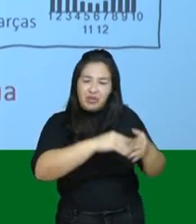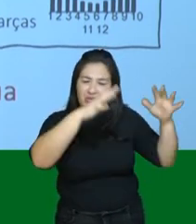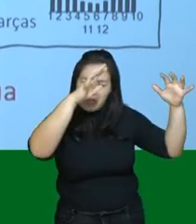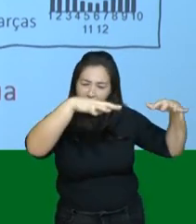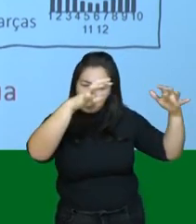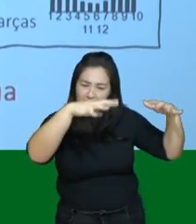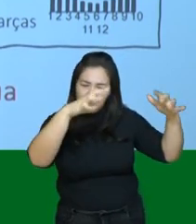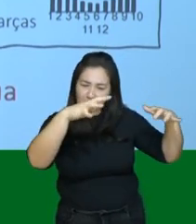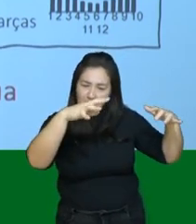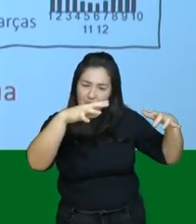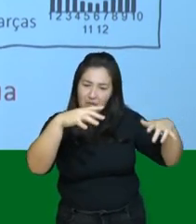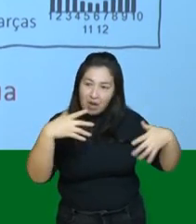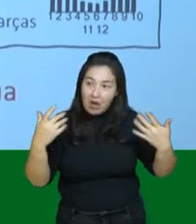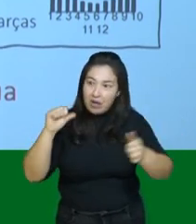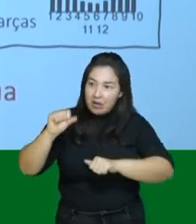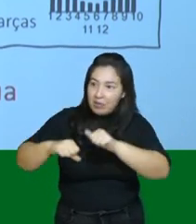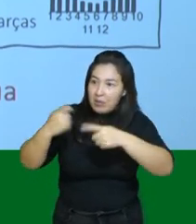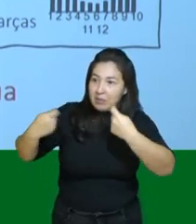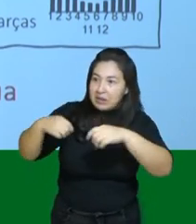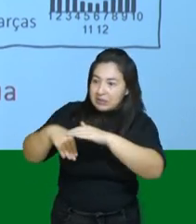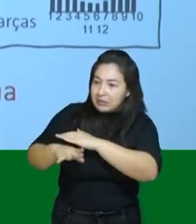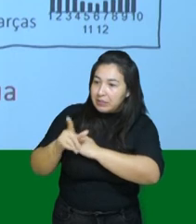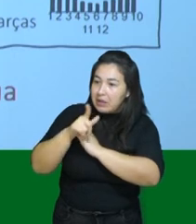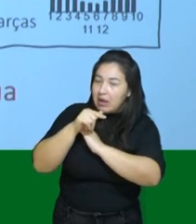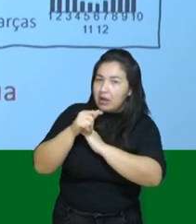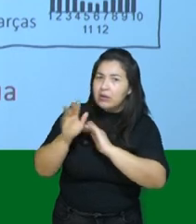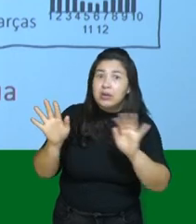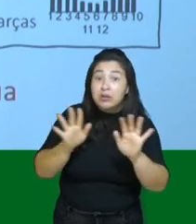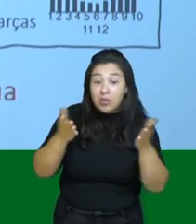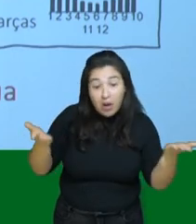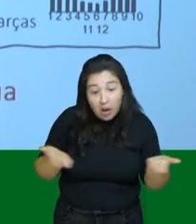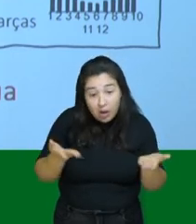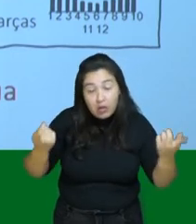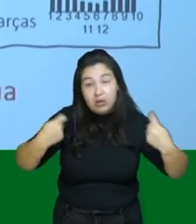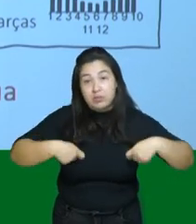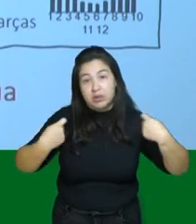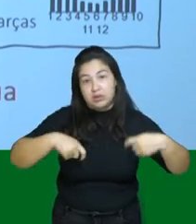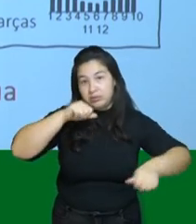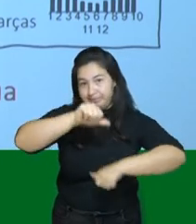essa situação depois já dos impactos